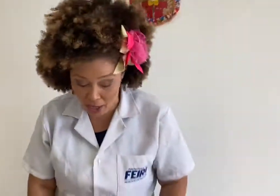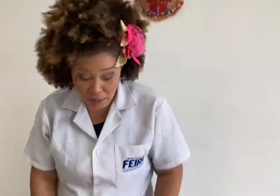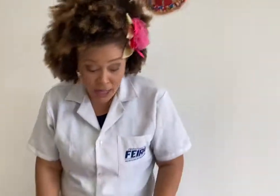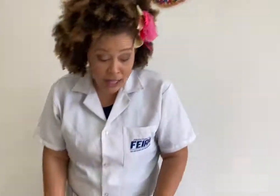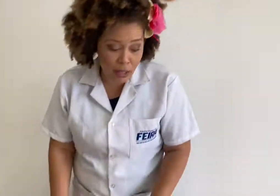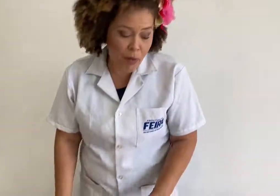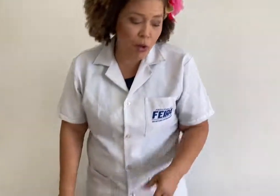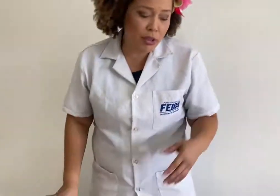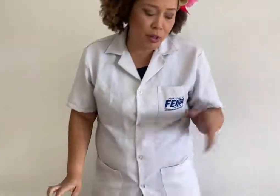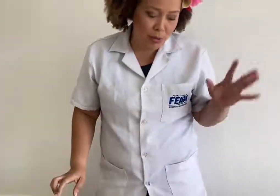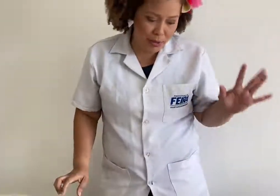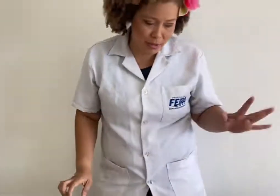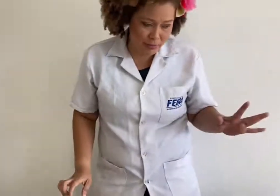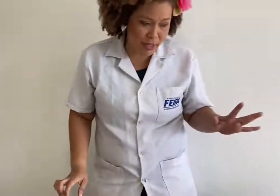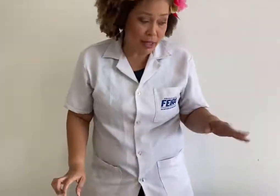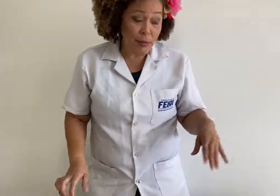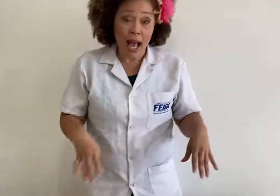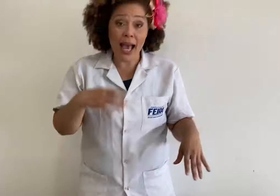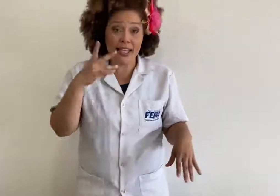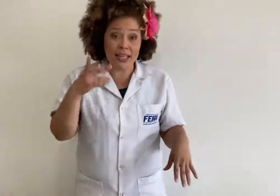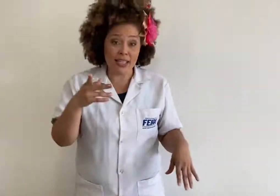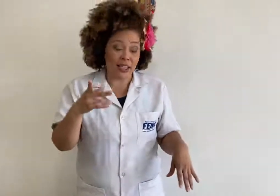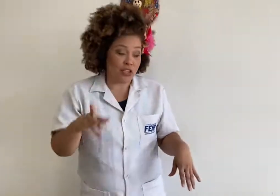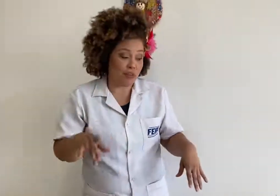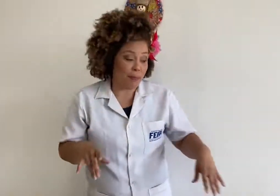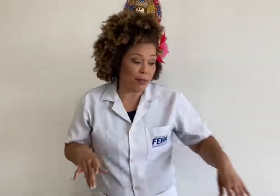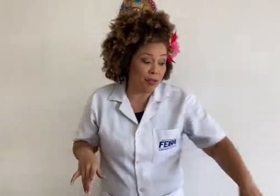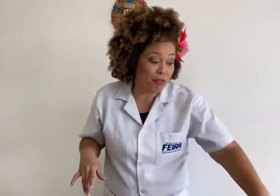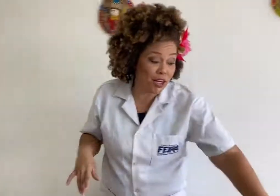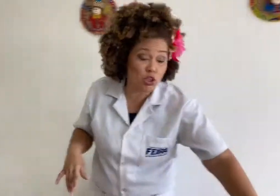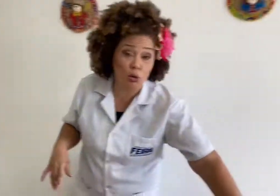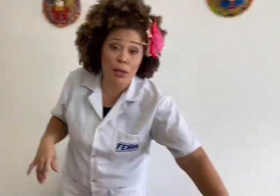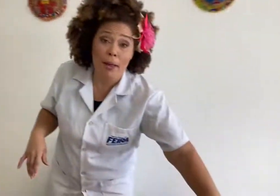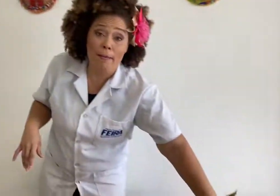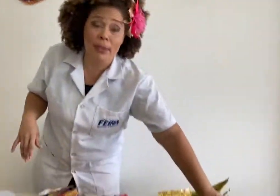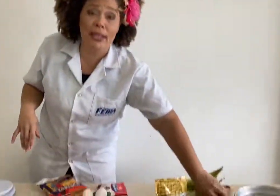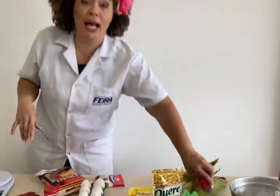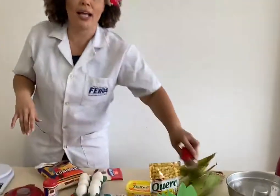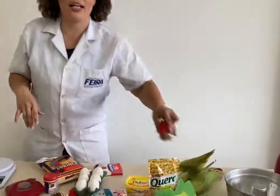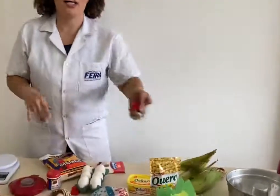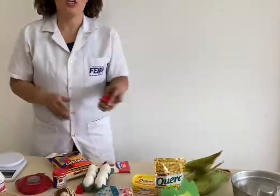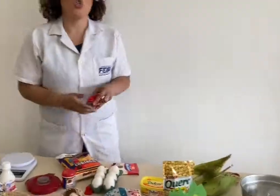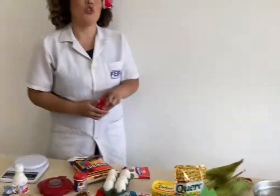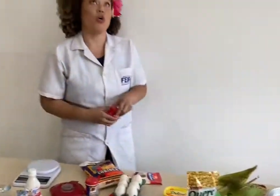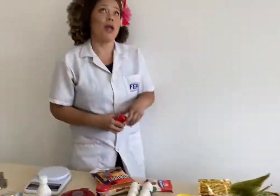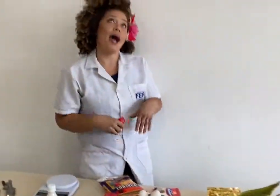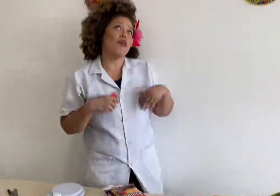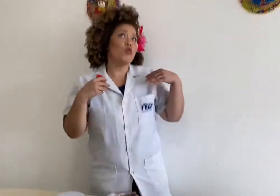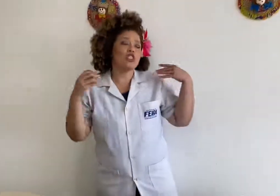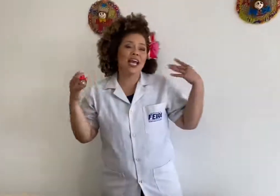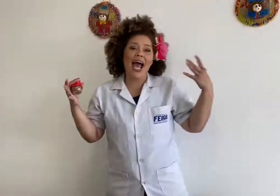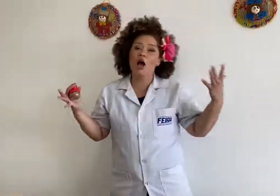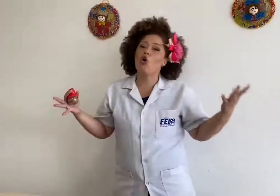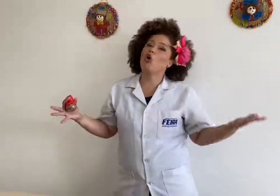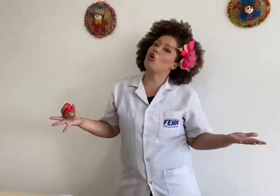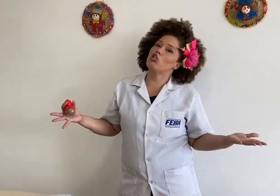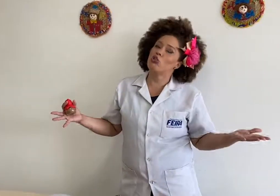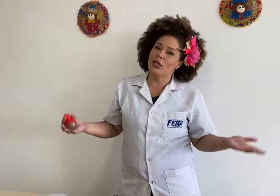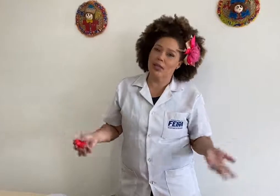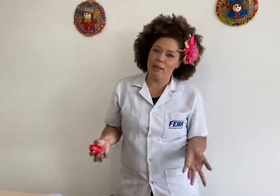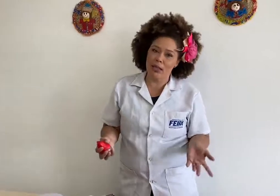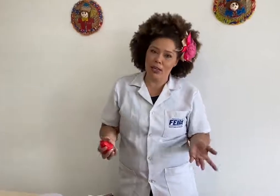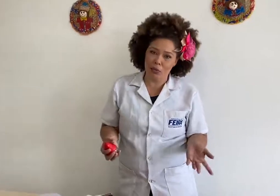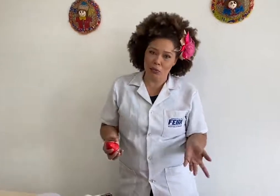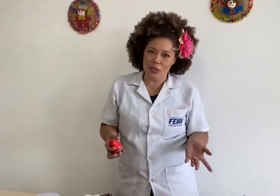receitas, tá? E uma outra coisa, né? Aí na receita que a gente vai aprender, fala sobre pitada, sobre use a